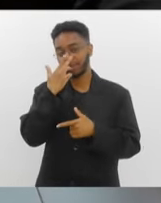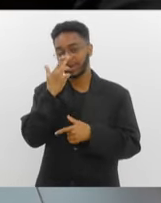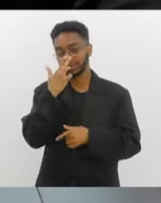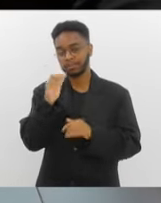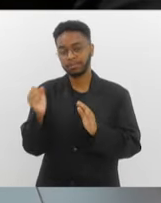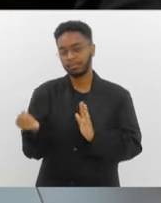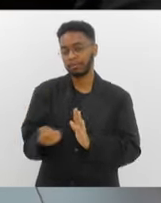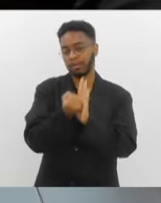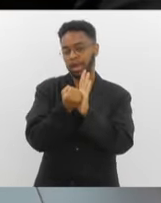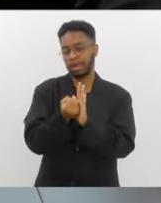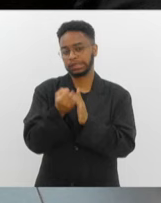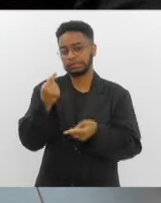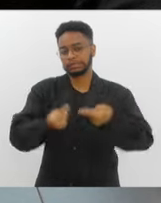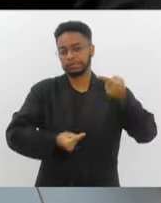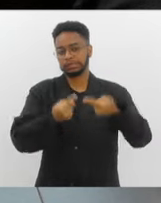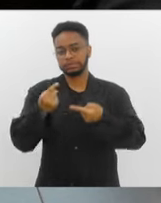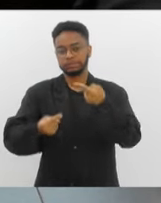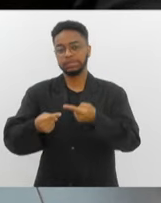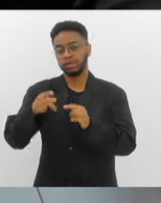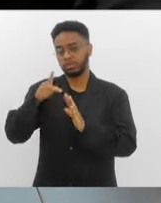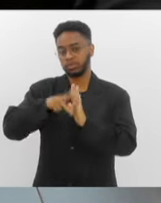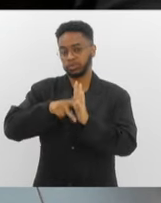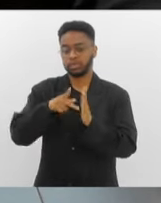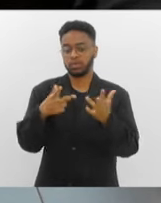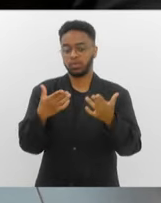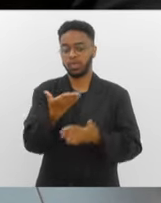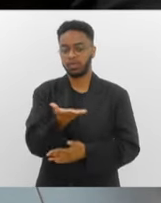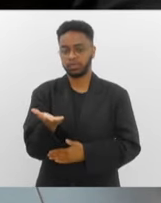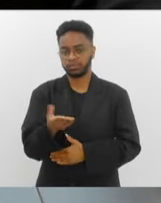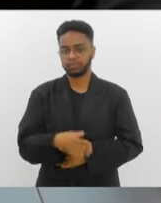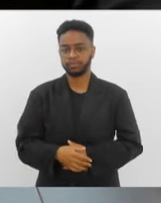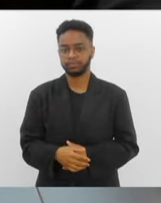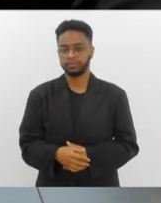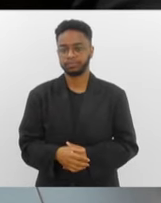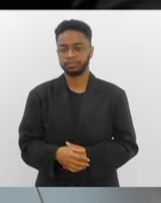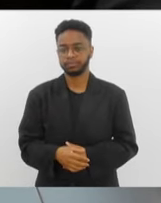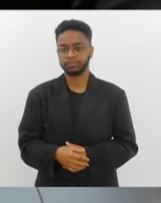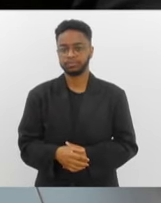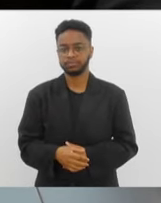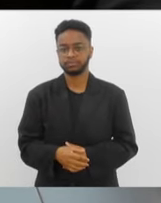polêmica num projeto desse. Porque